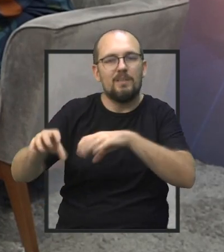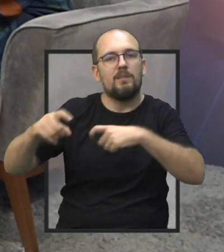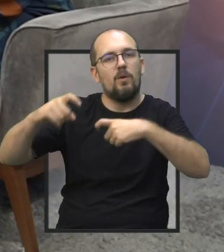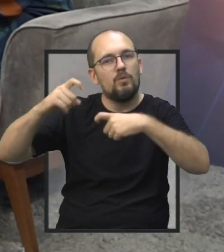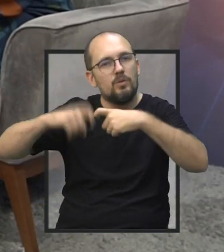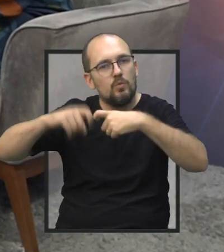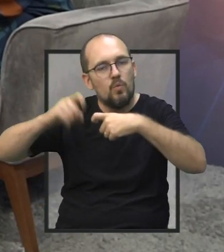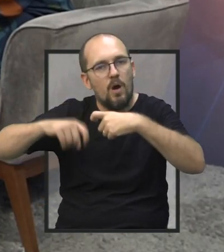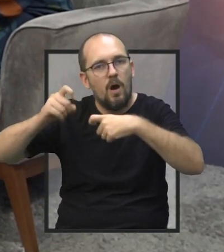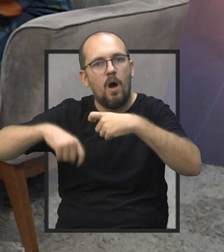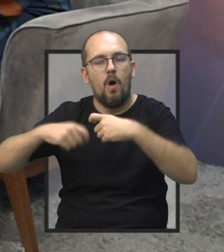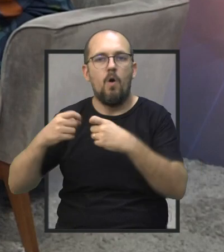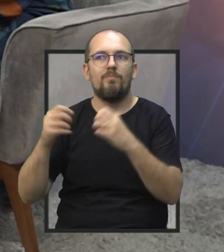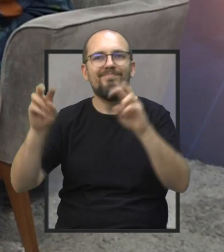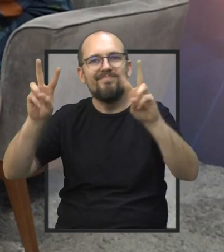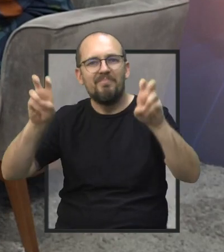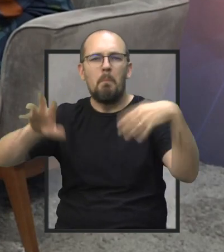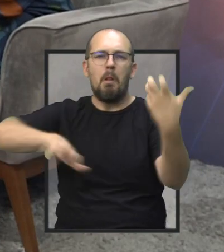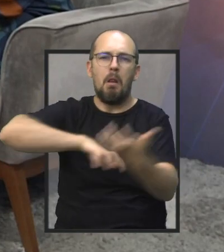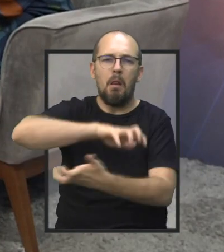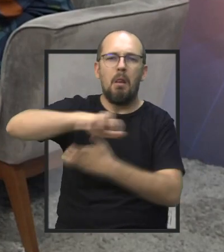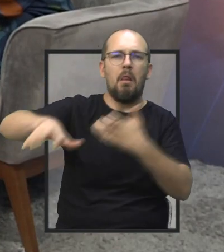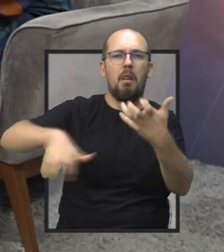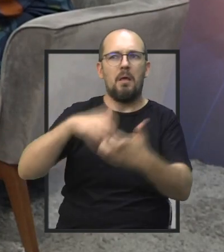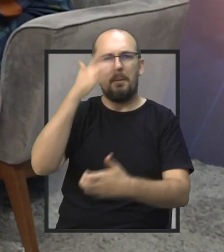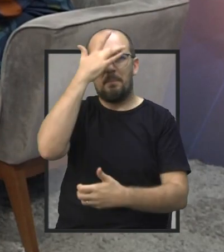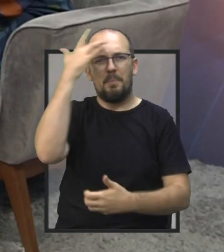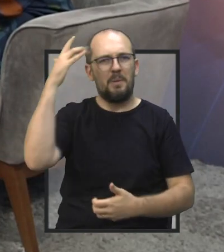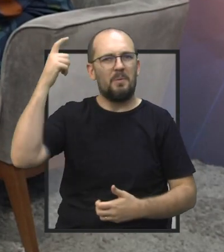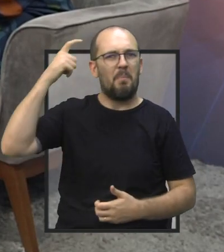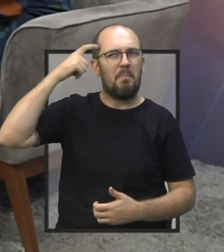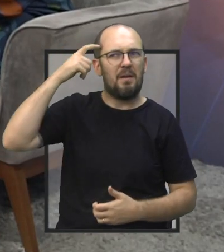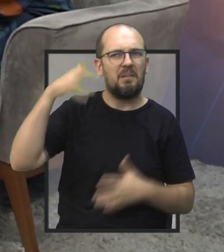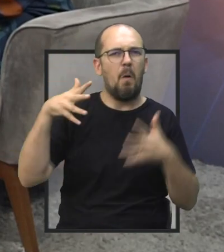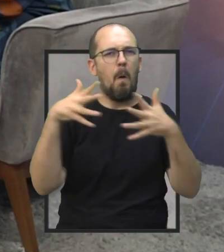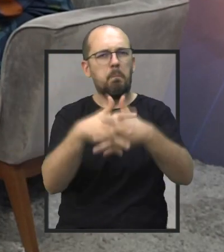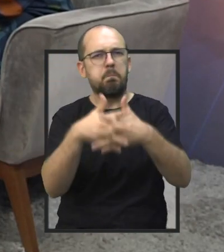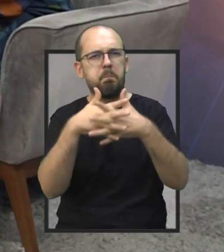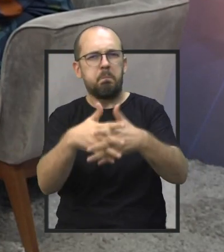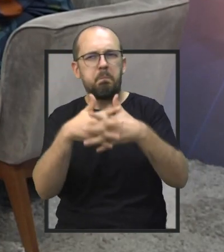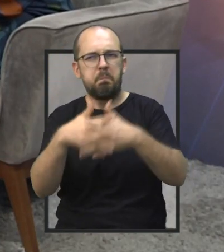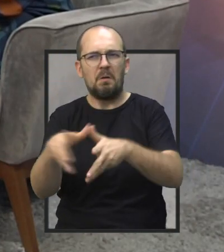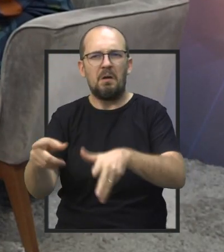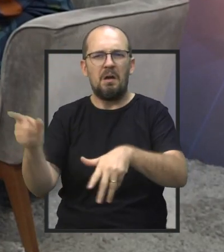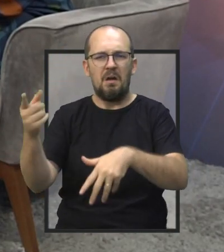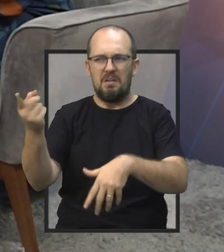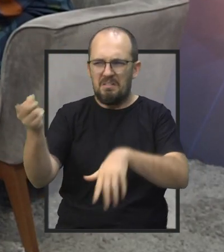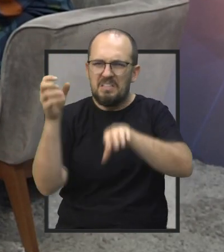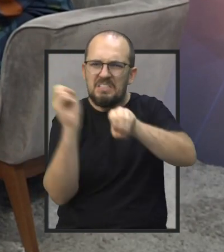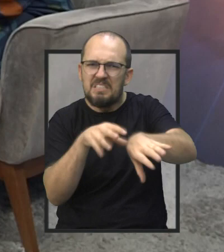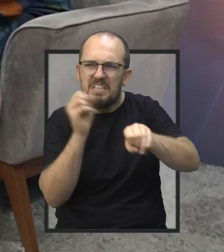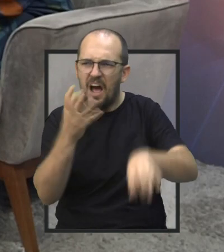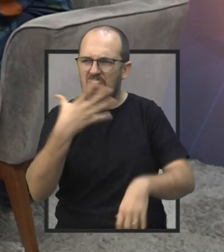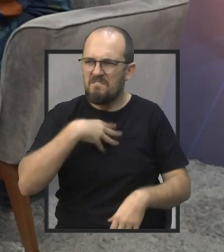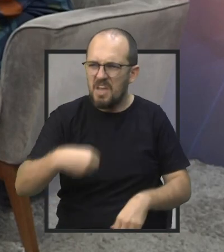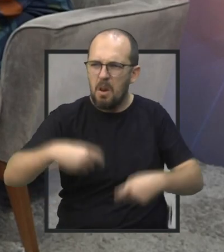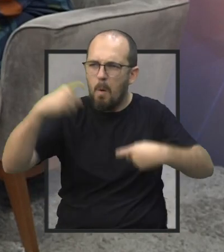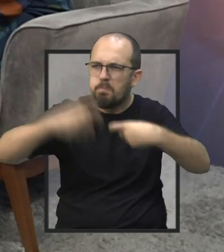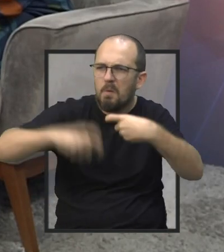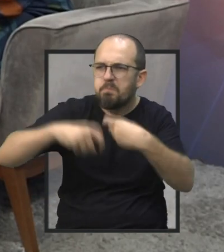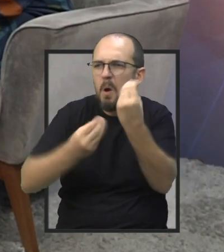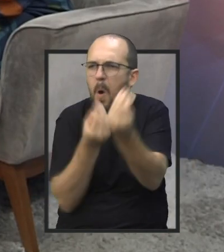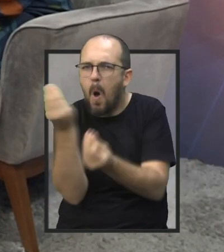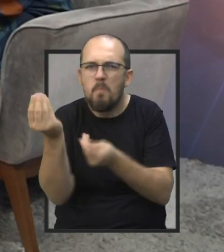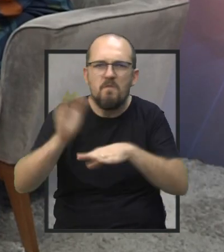sexual, isso é um tema que até gera uma certa polêmica, porque as pessoas às vezes confundem, né? Acham que a educação sexual é você ensinar sexo